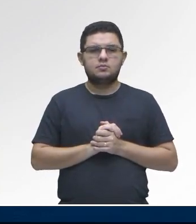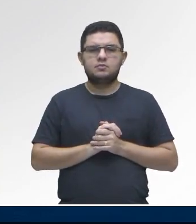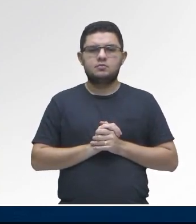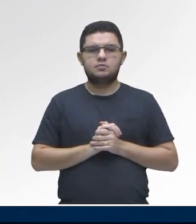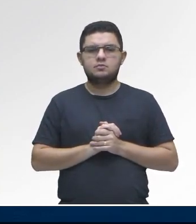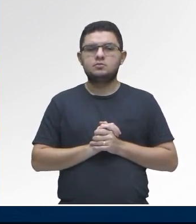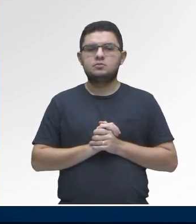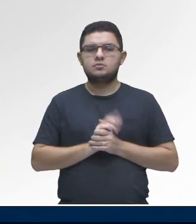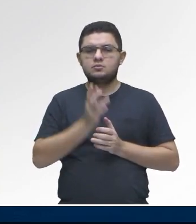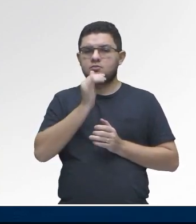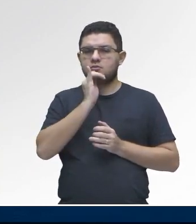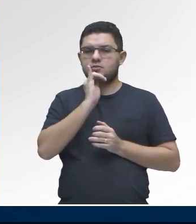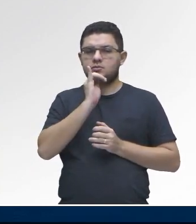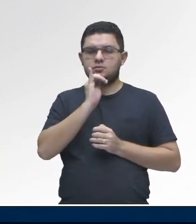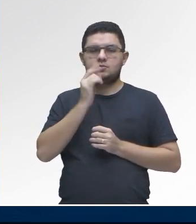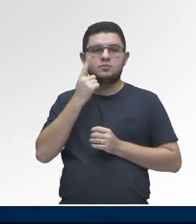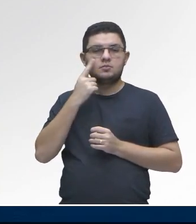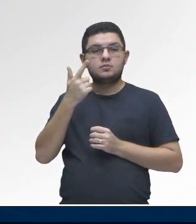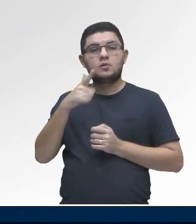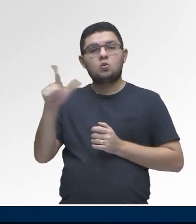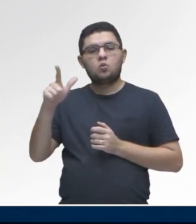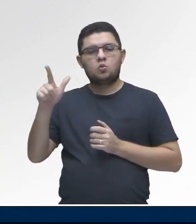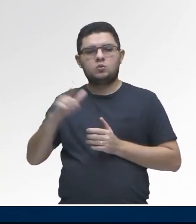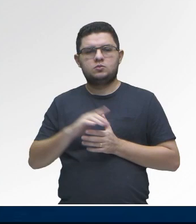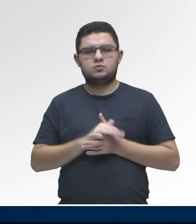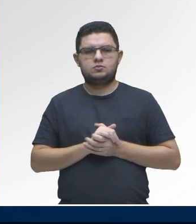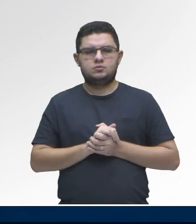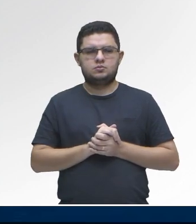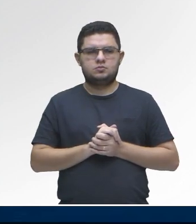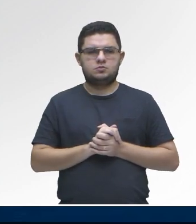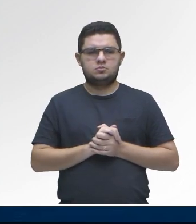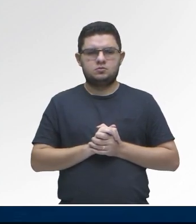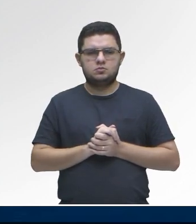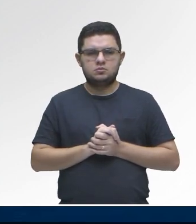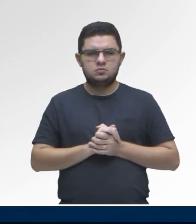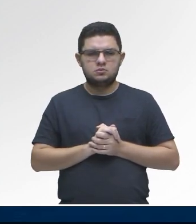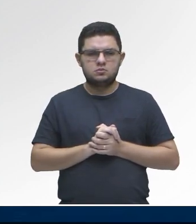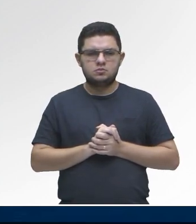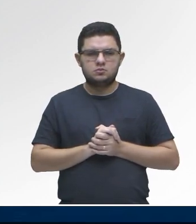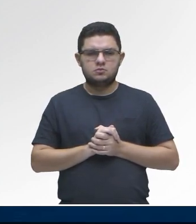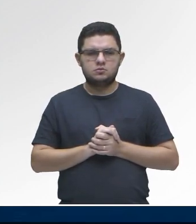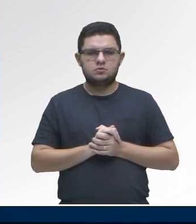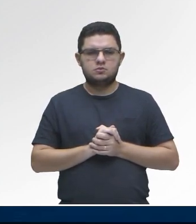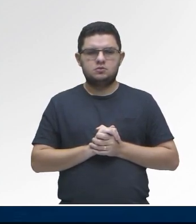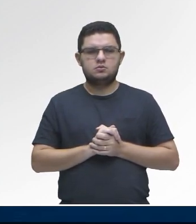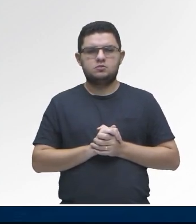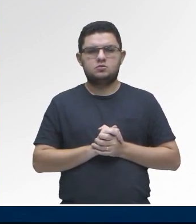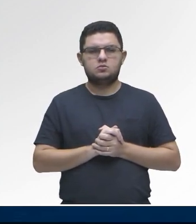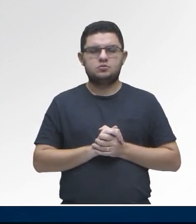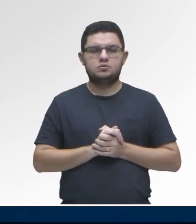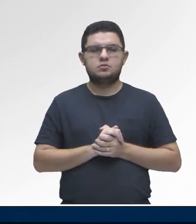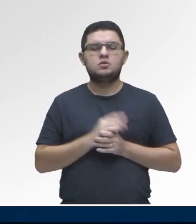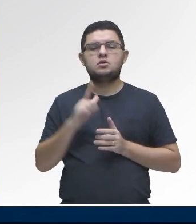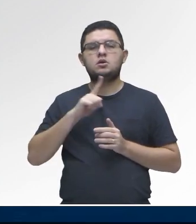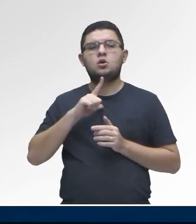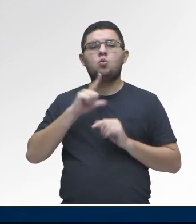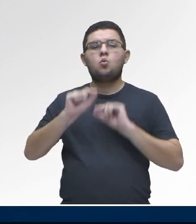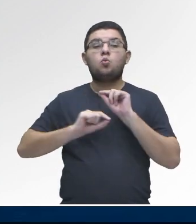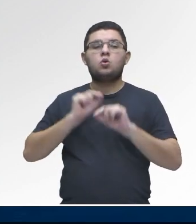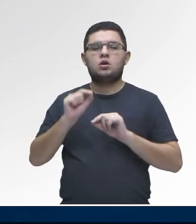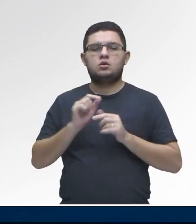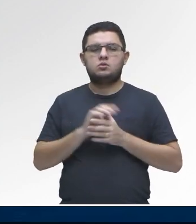Vamos trabalhar ele um pouco mais aqui embaixo. Olha lá. O que é que nós temos aqui?